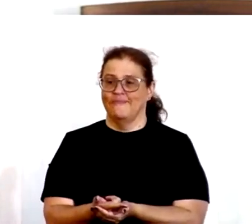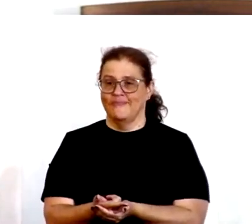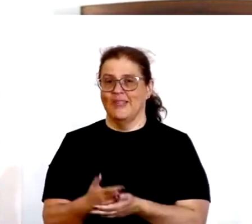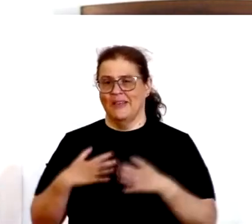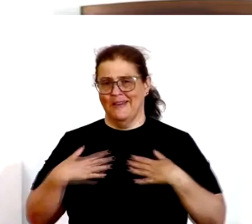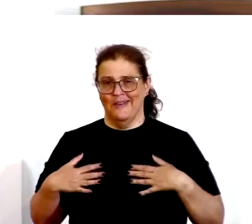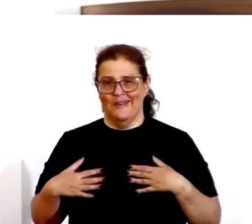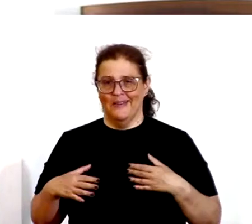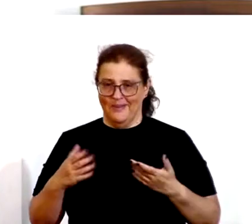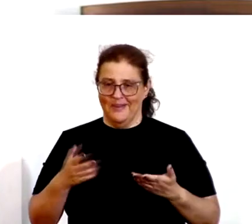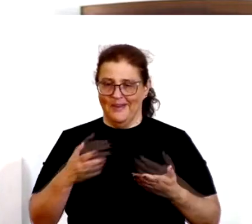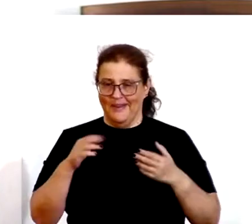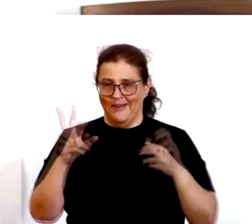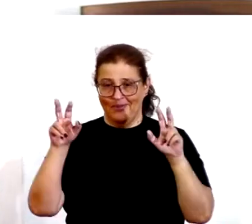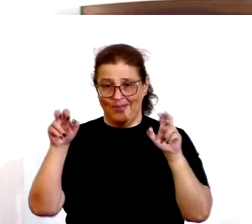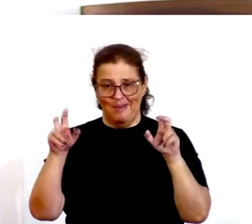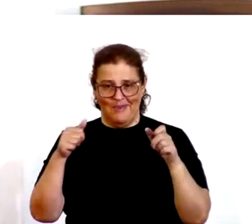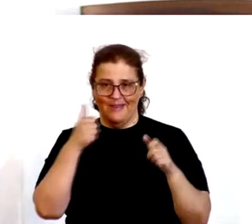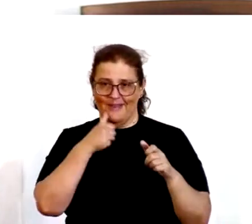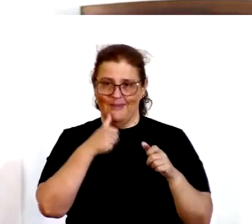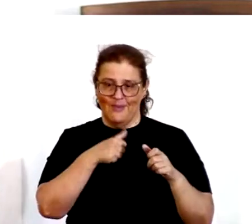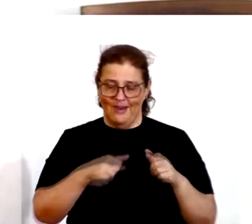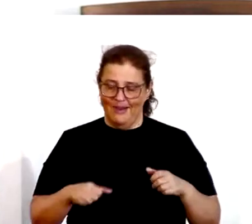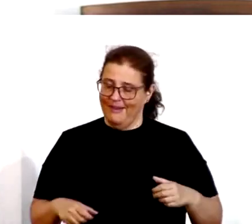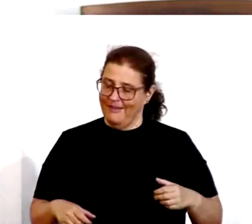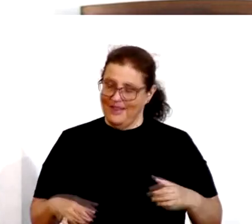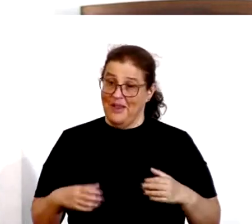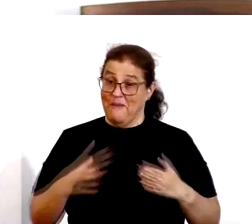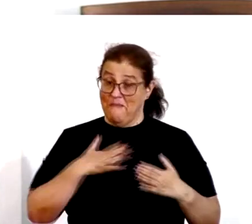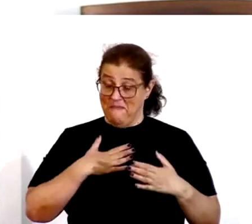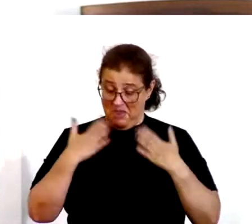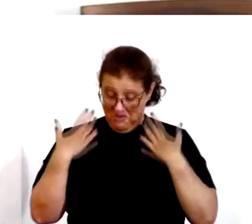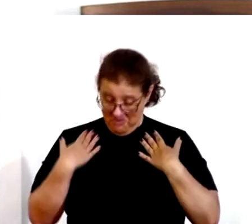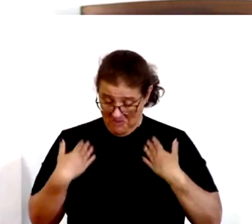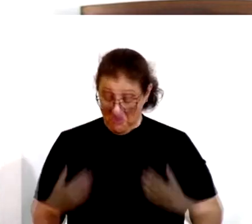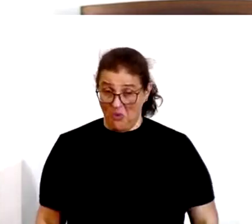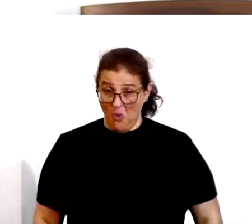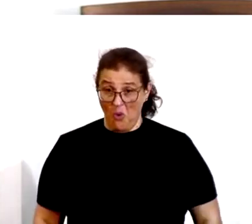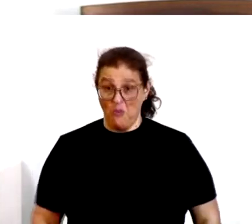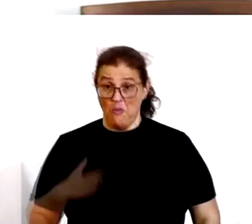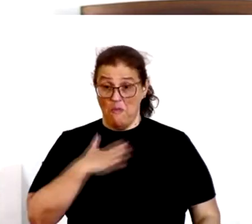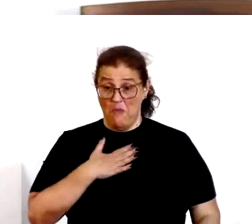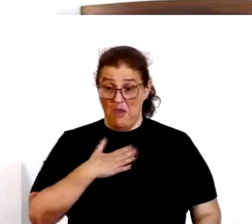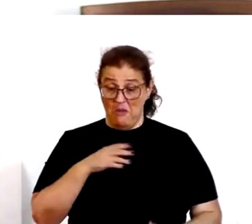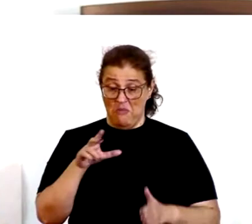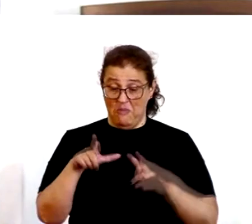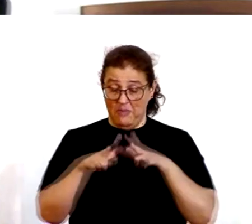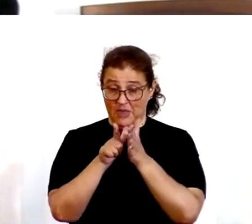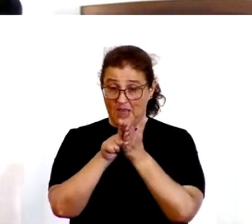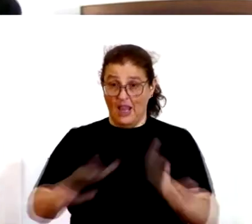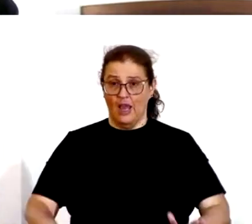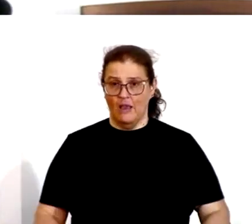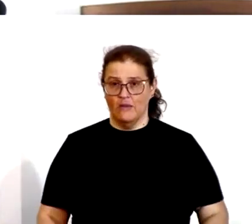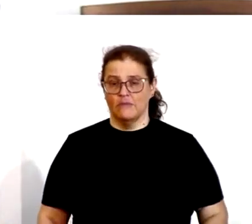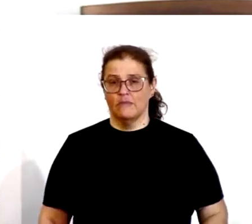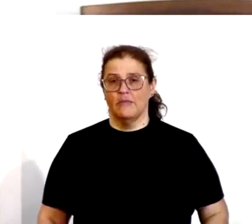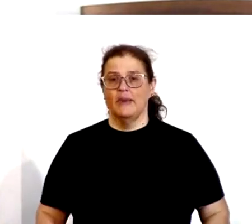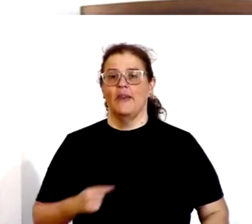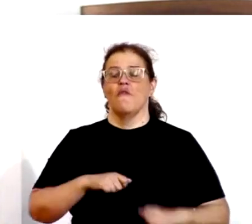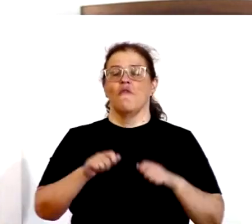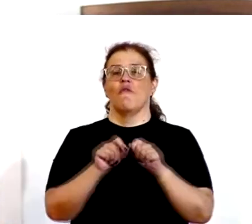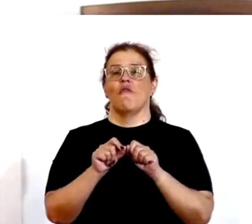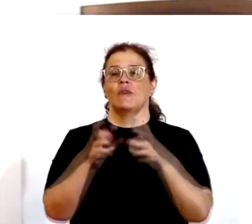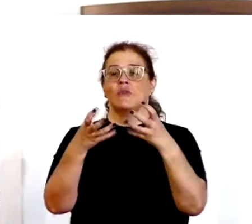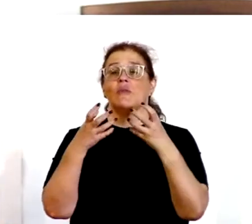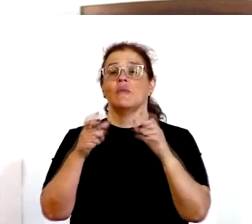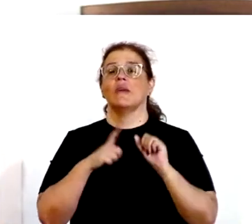esqueceu de que você não é de você mesmo, mas você é de Deus. Ele te comprou e você é propriedade